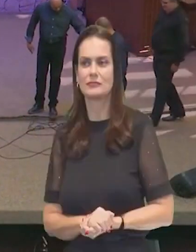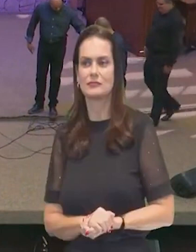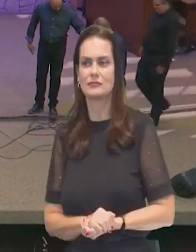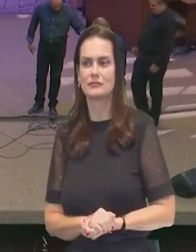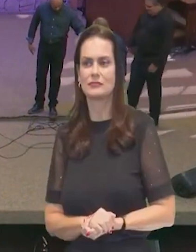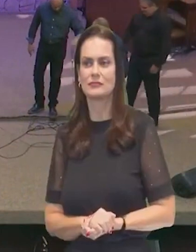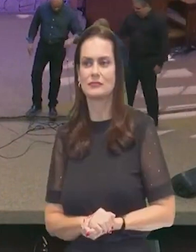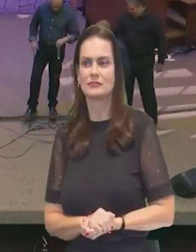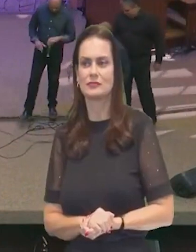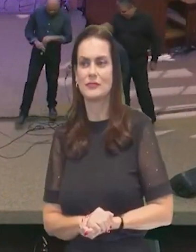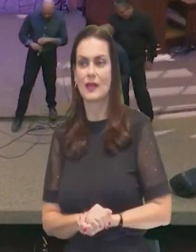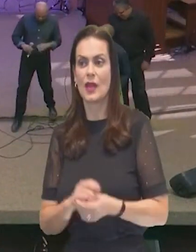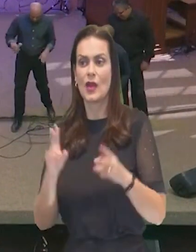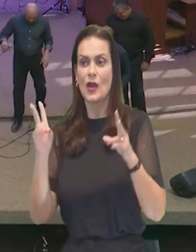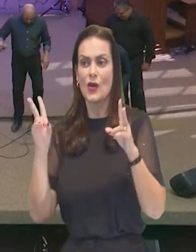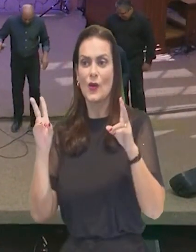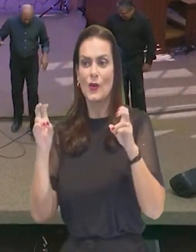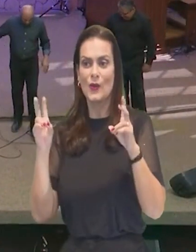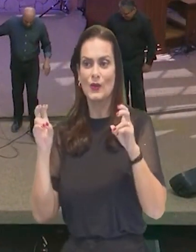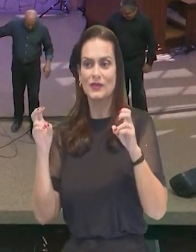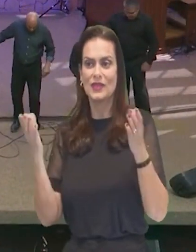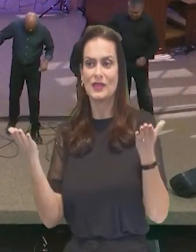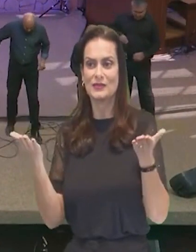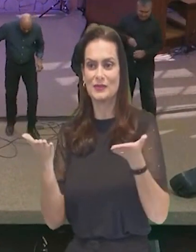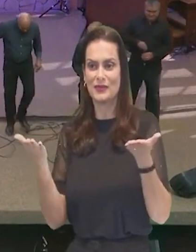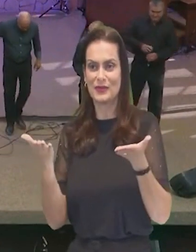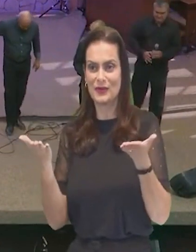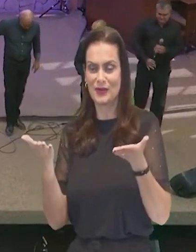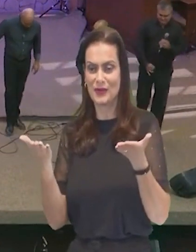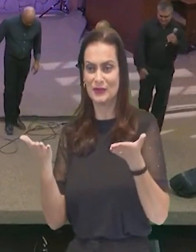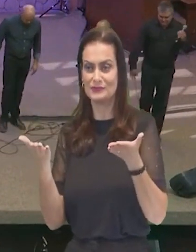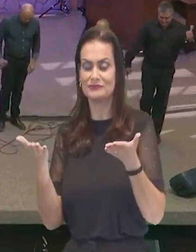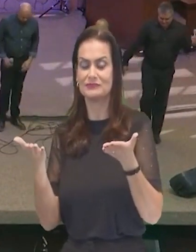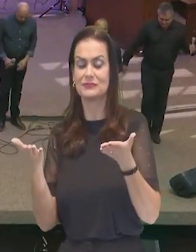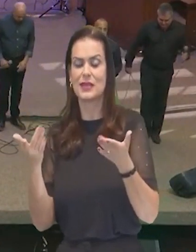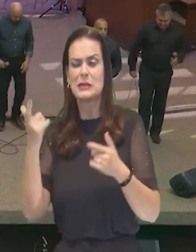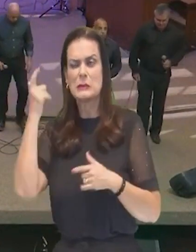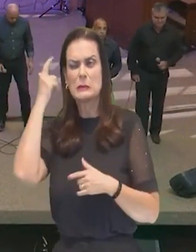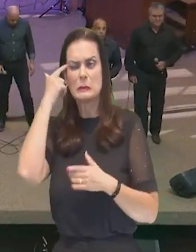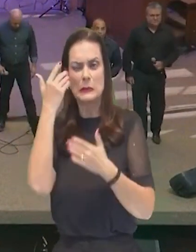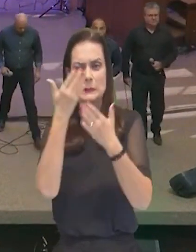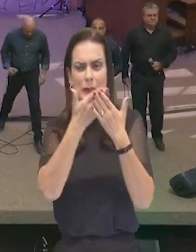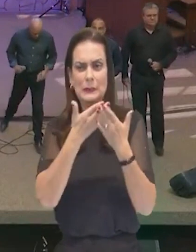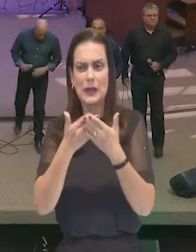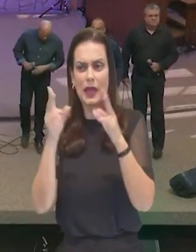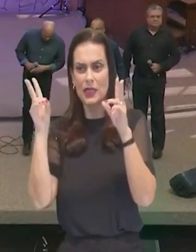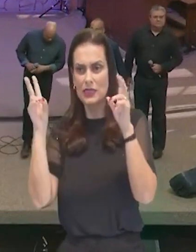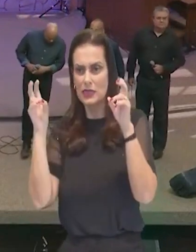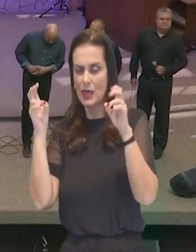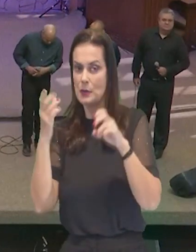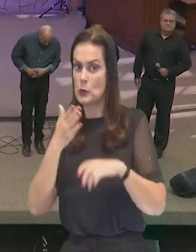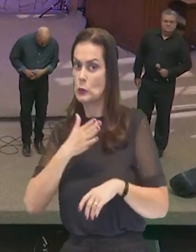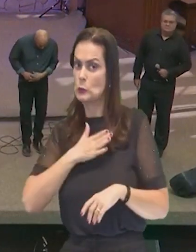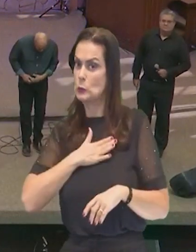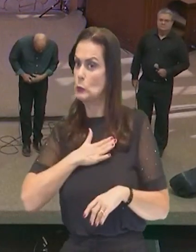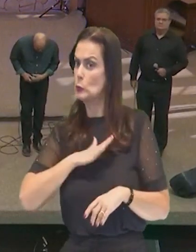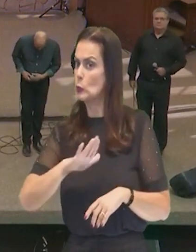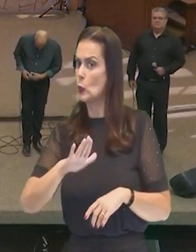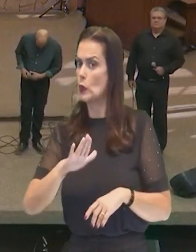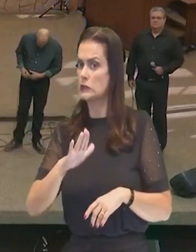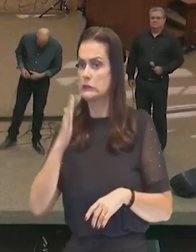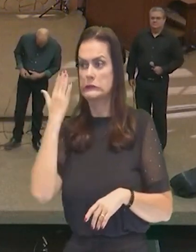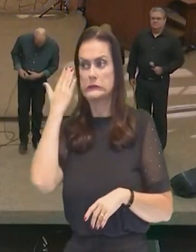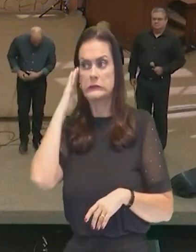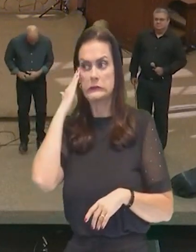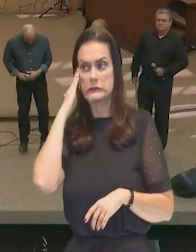Meus queridos irmãos, o tema desta manhã nos levará a refletir um pouquinho sobre um assunto que a gente não gosta muito de ouvir, a gente